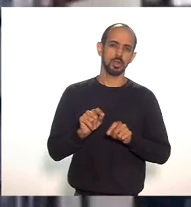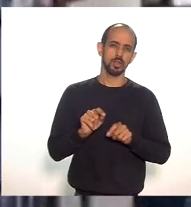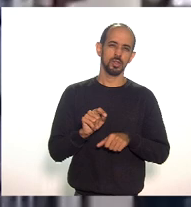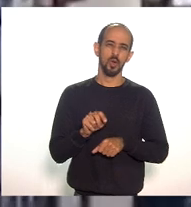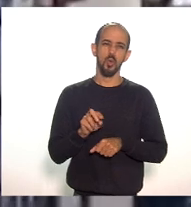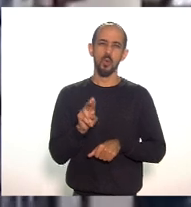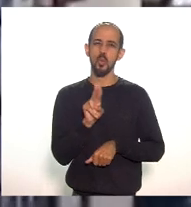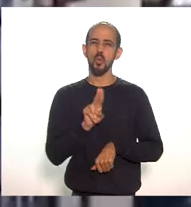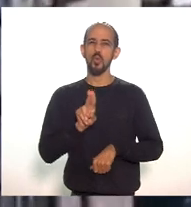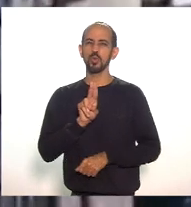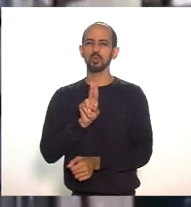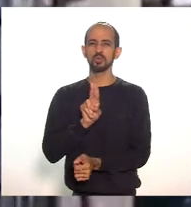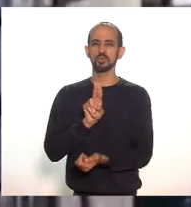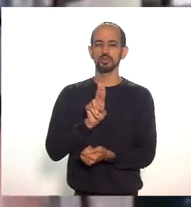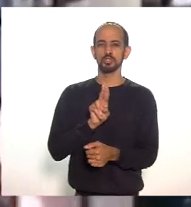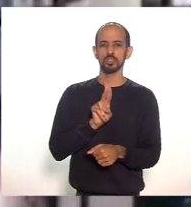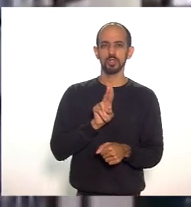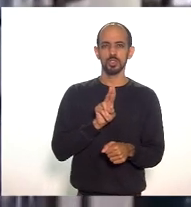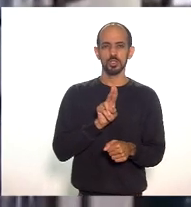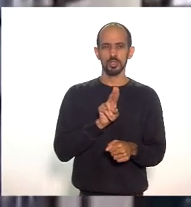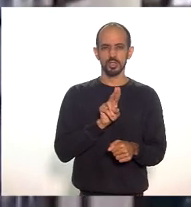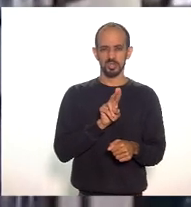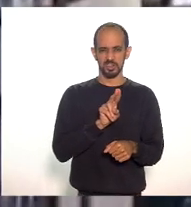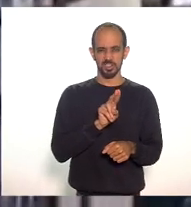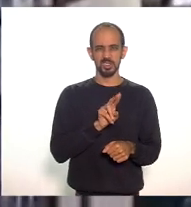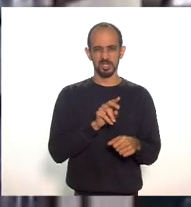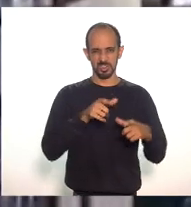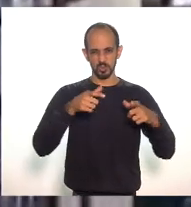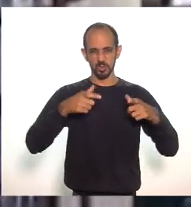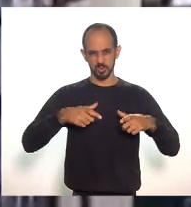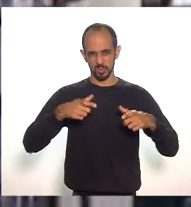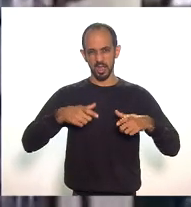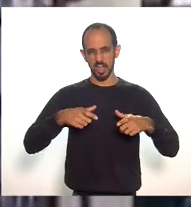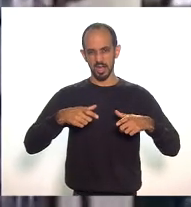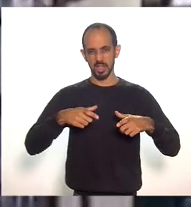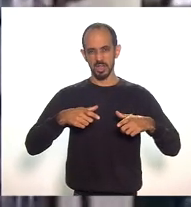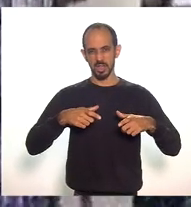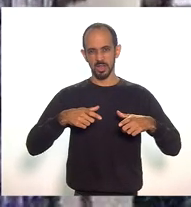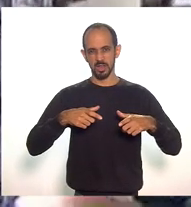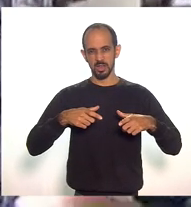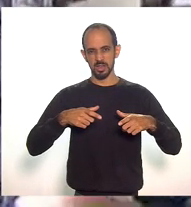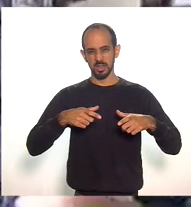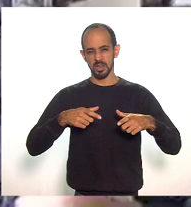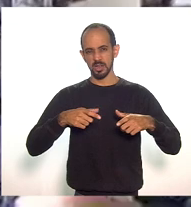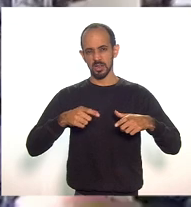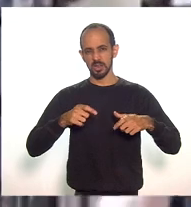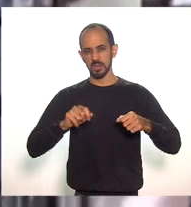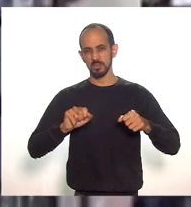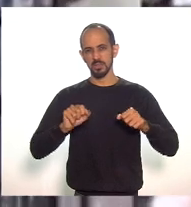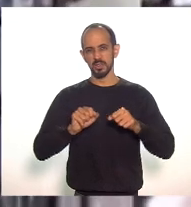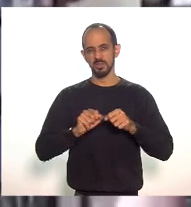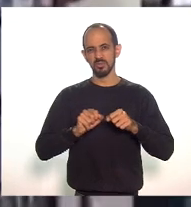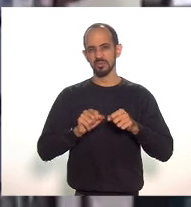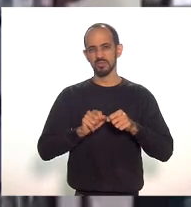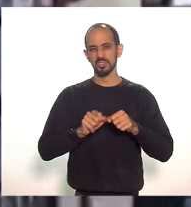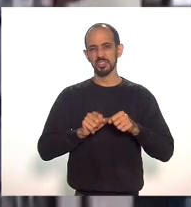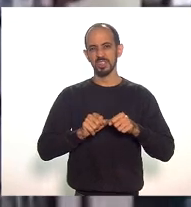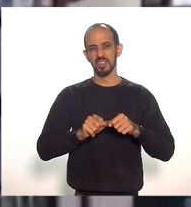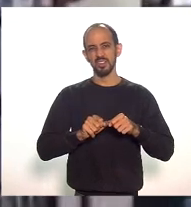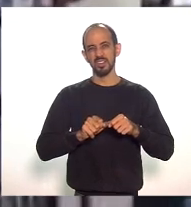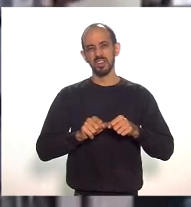utilizado esse espaço para verdadeiras orgias